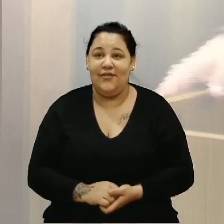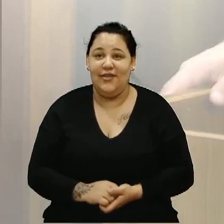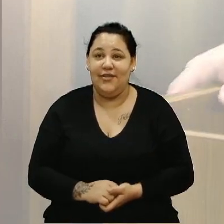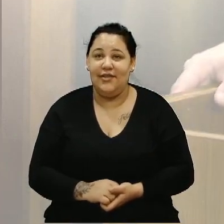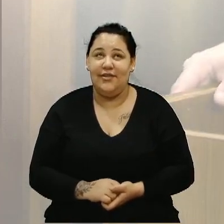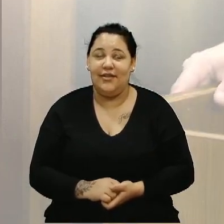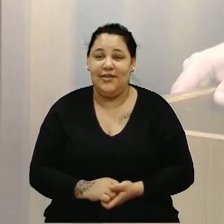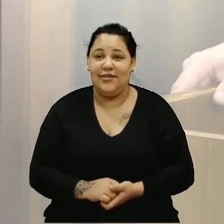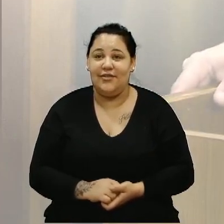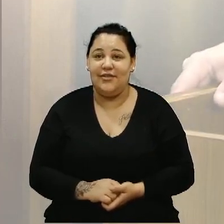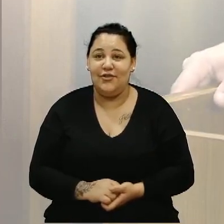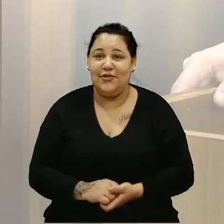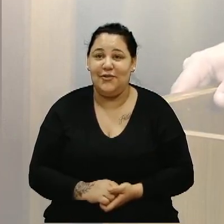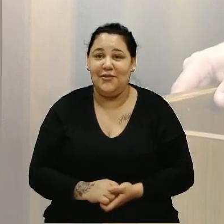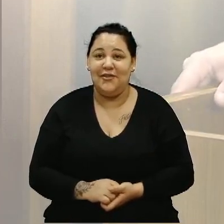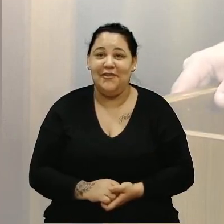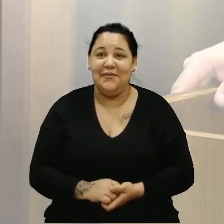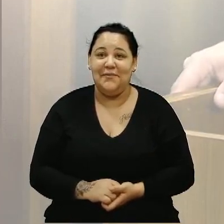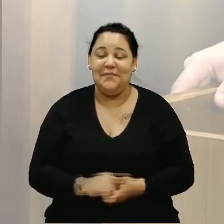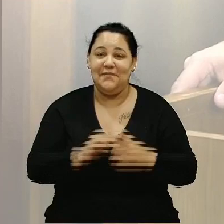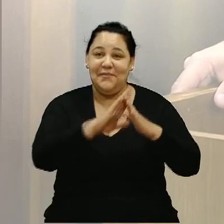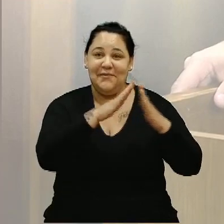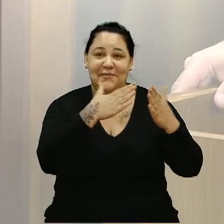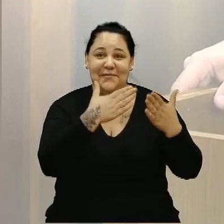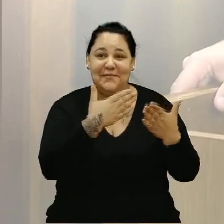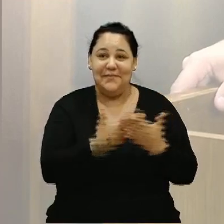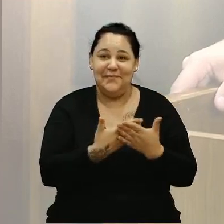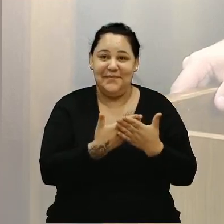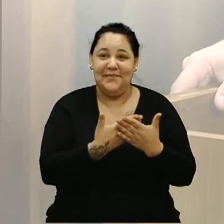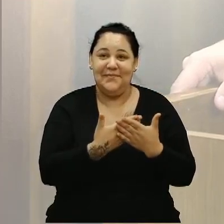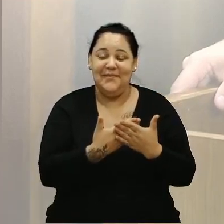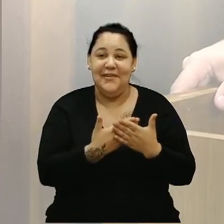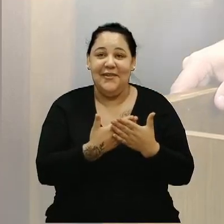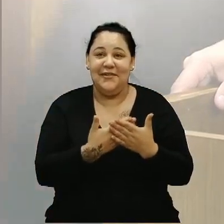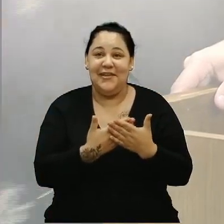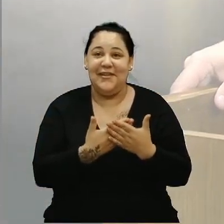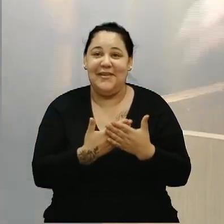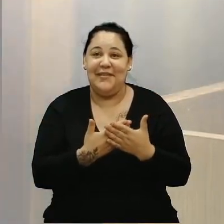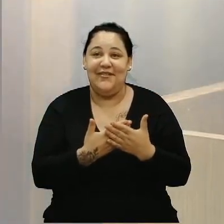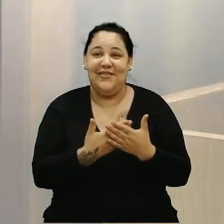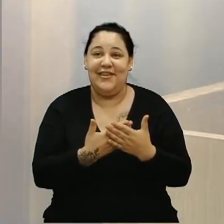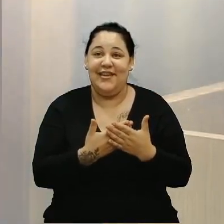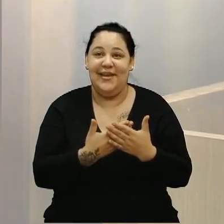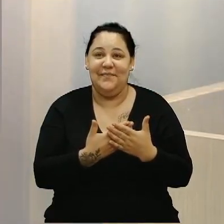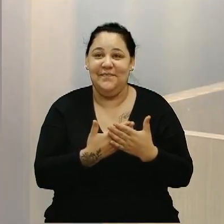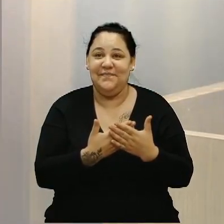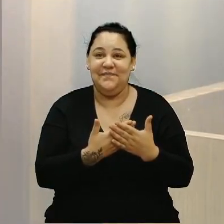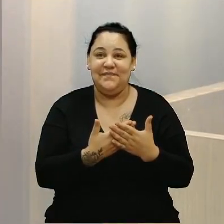Renato Delmese. Foi uma escola reformada há pouco tempo, que foi inundada,